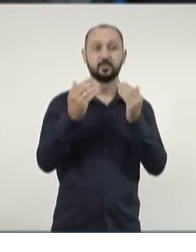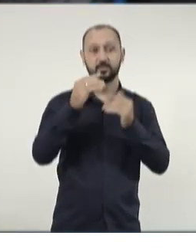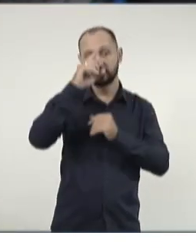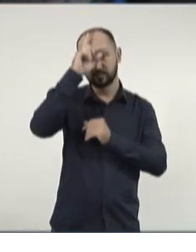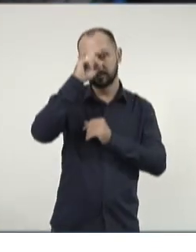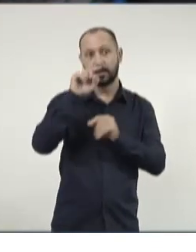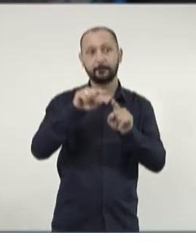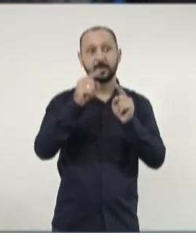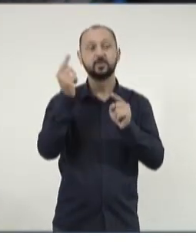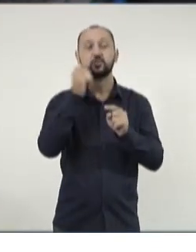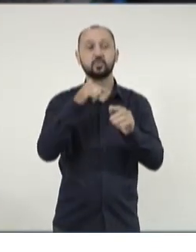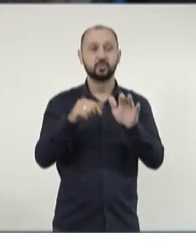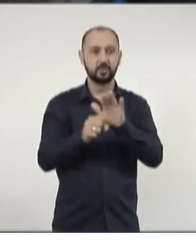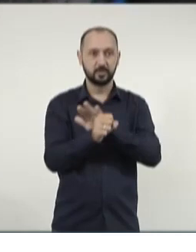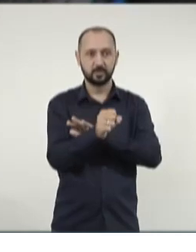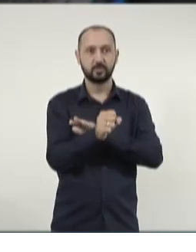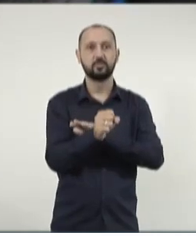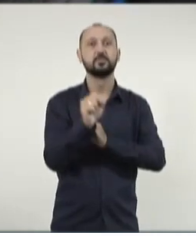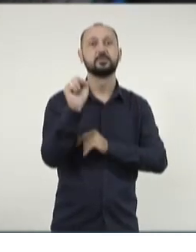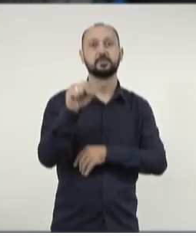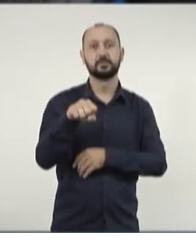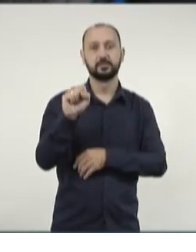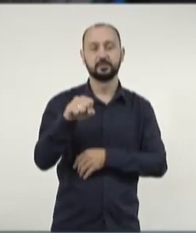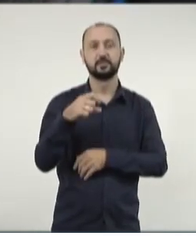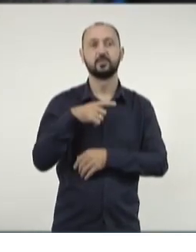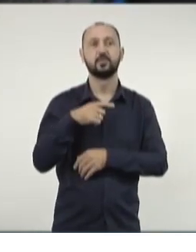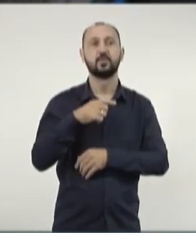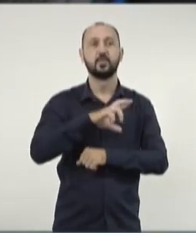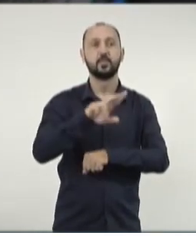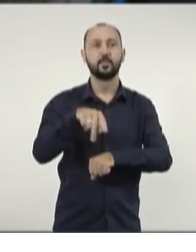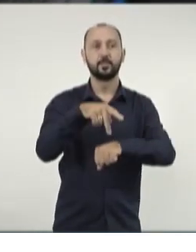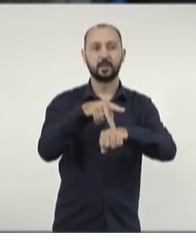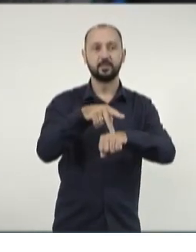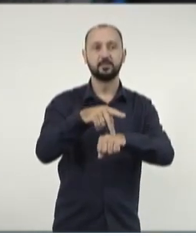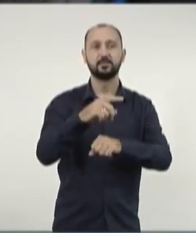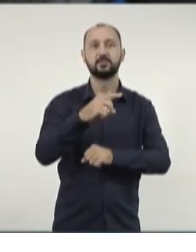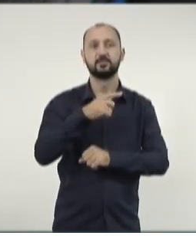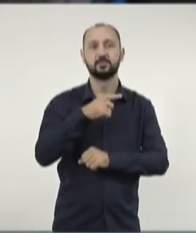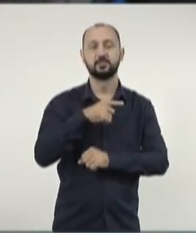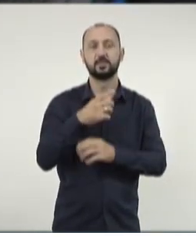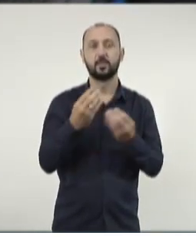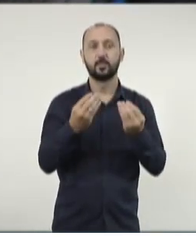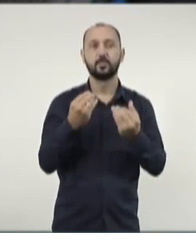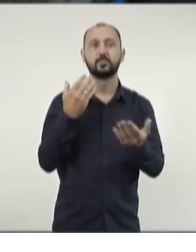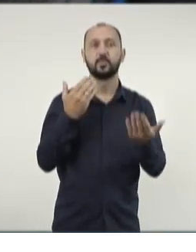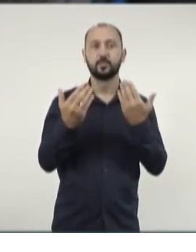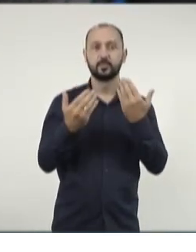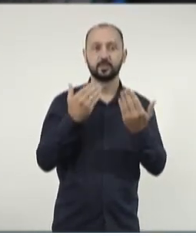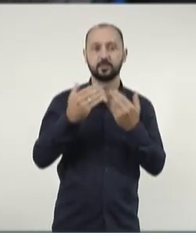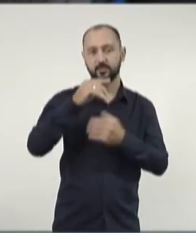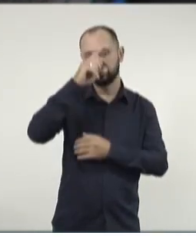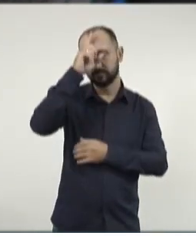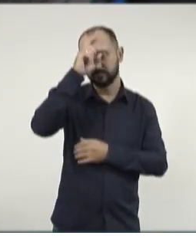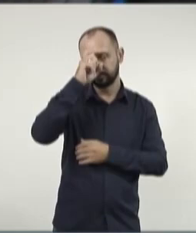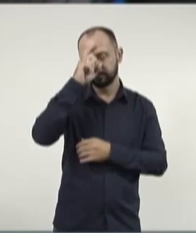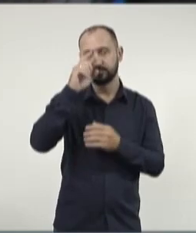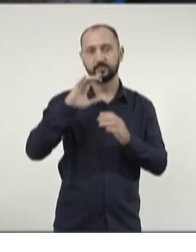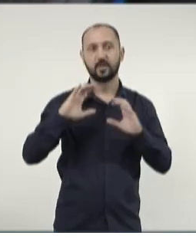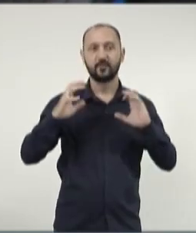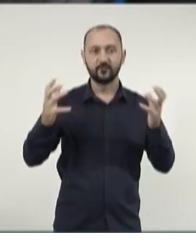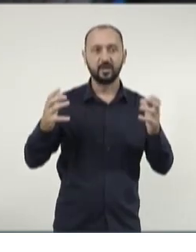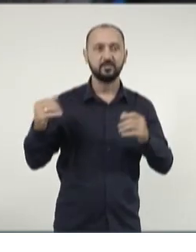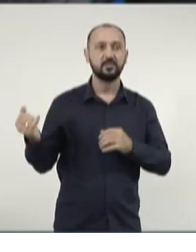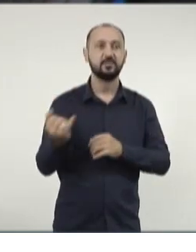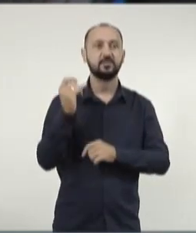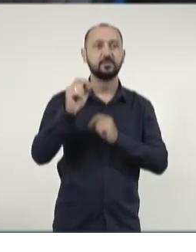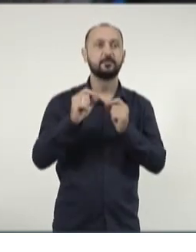mas conseguiu. Hoje nós somos um país que temos muitos psicólogos hospitalares, eventos